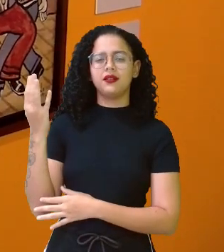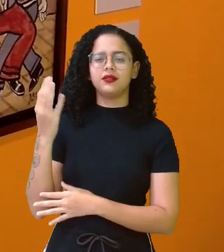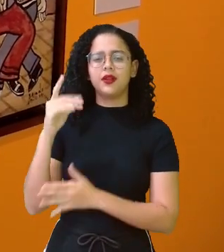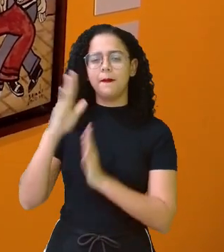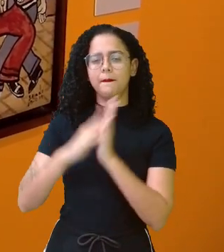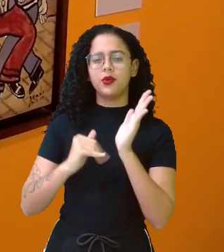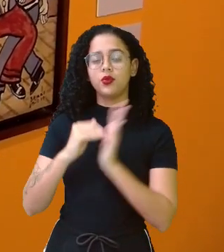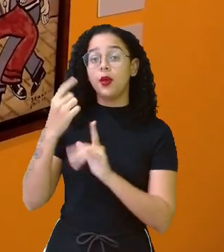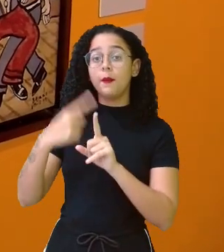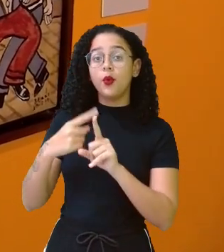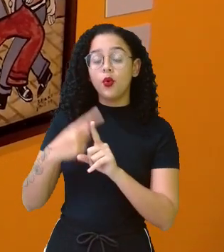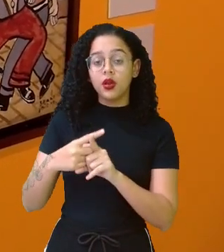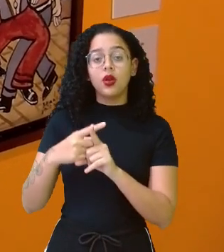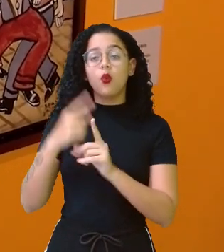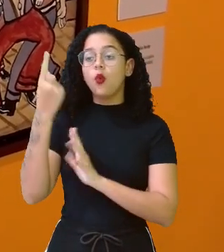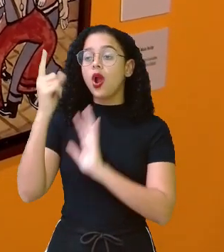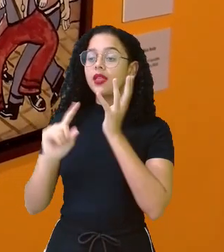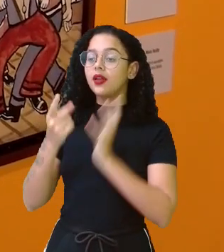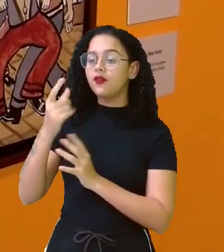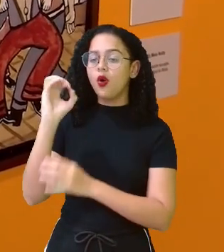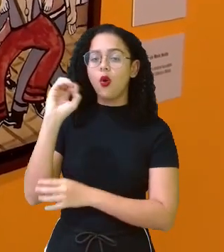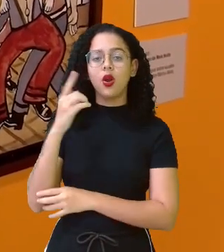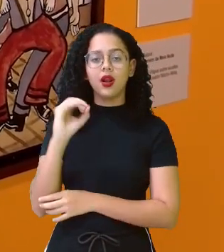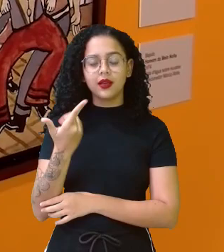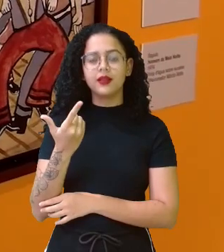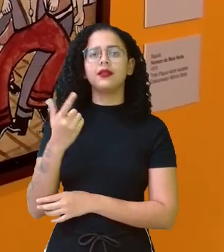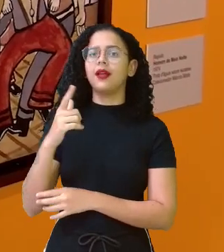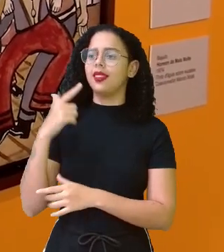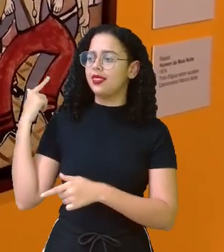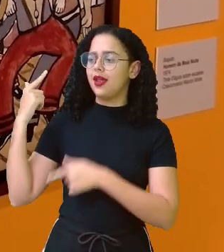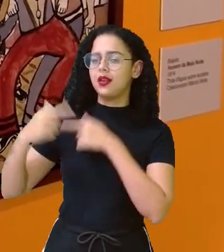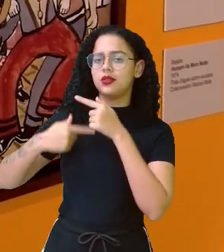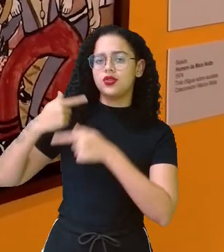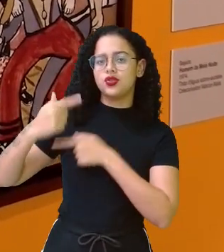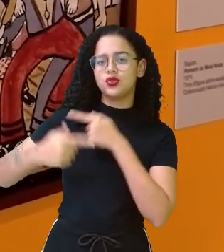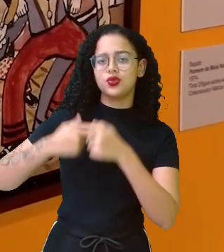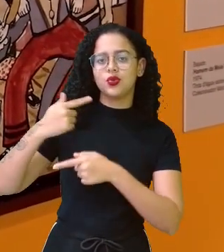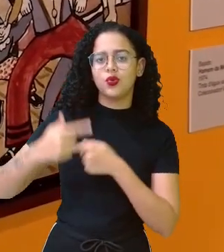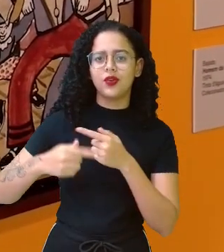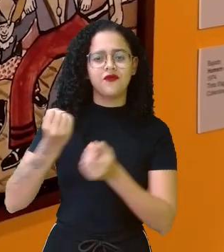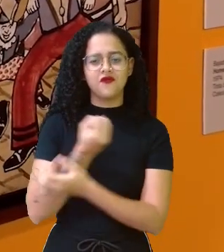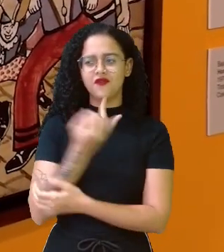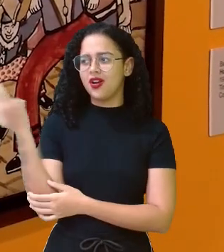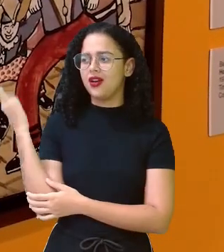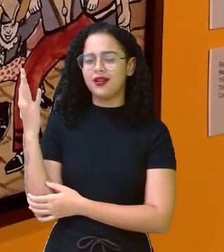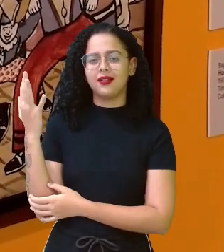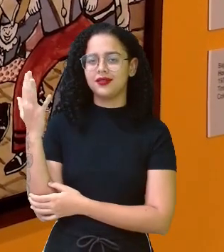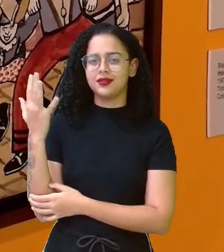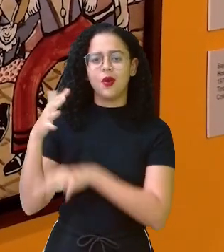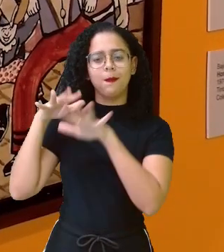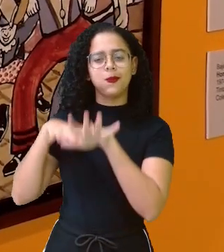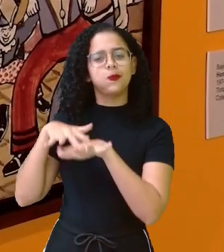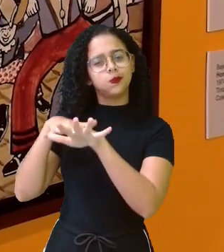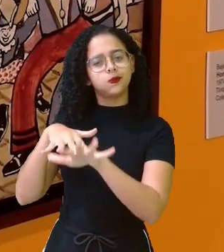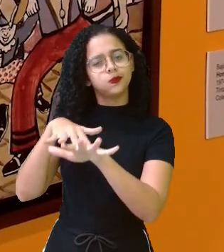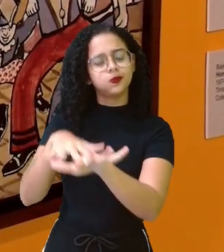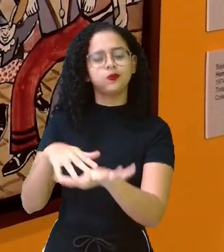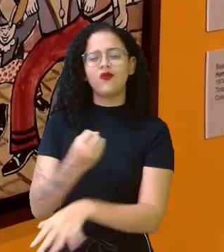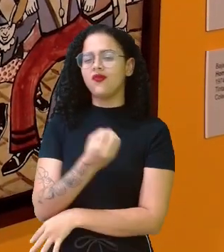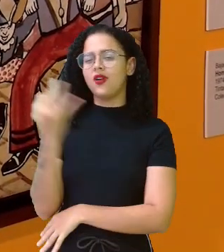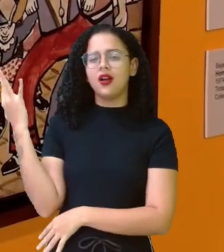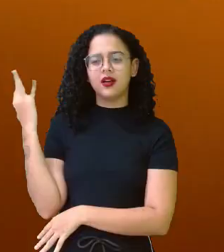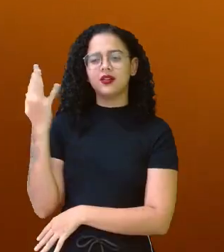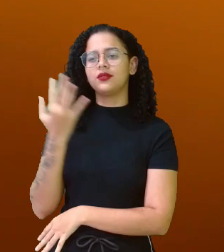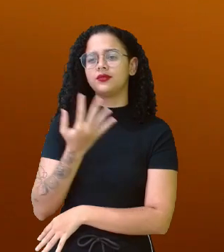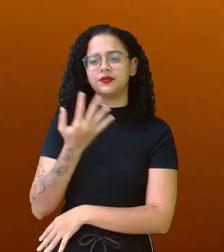o carnaval de Olinda é muito plural. As tradições carnavalescas de Olinda, elas são plurais. Os blocos são blocos plurais, são